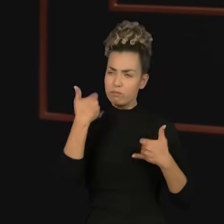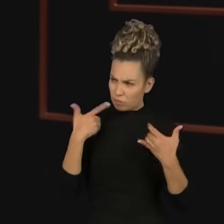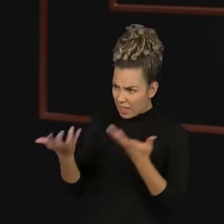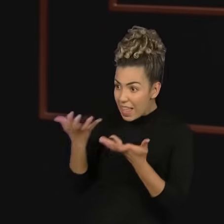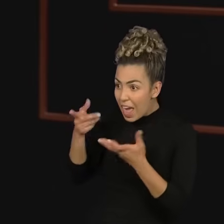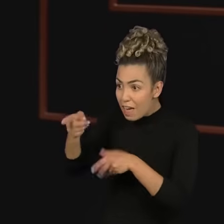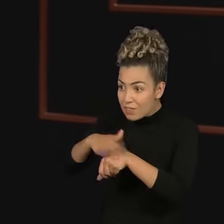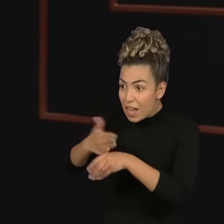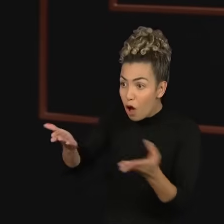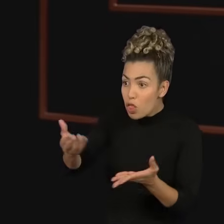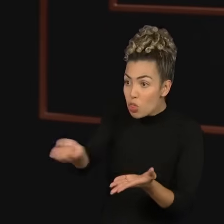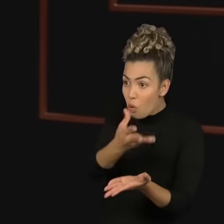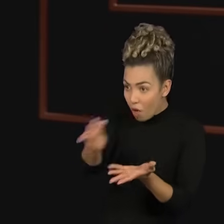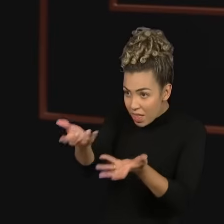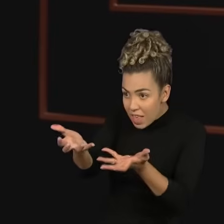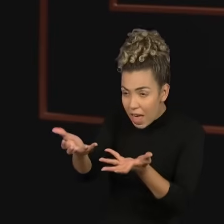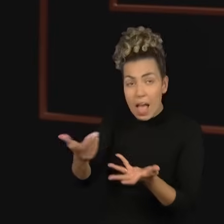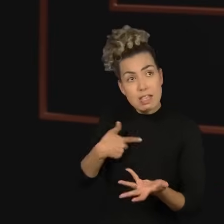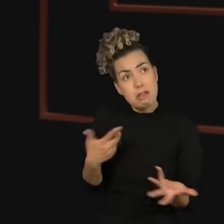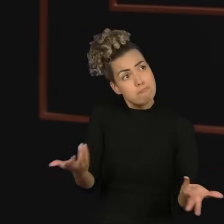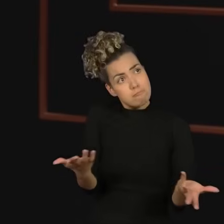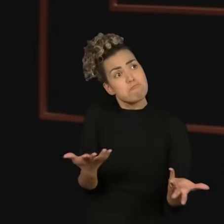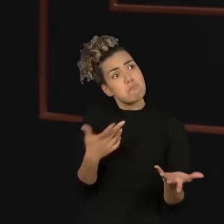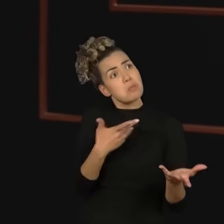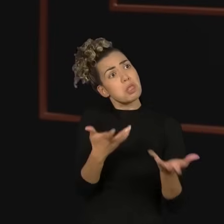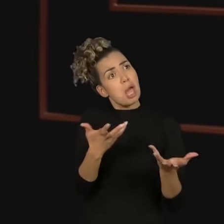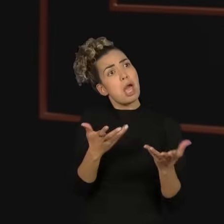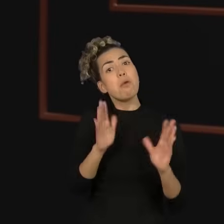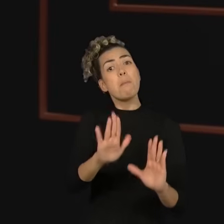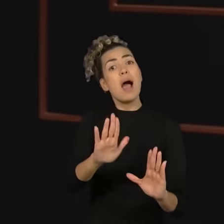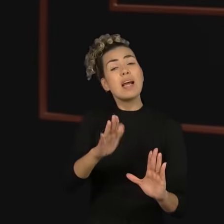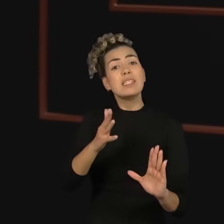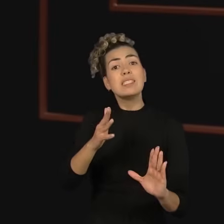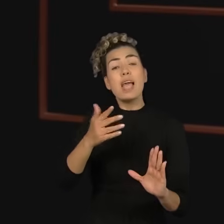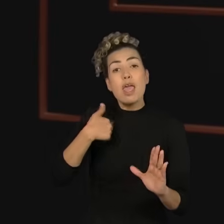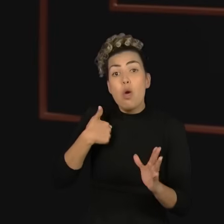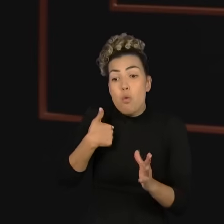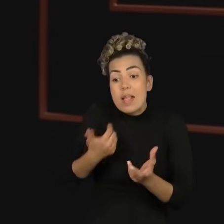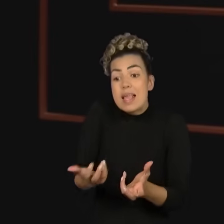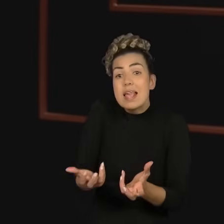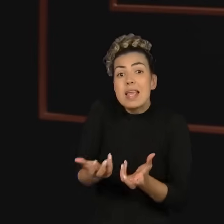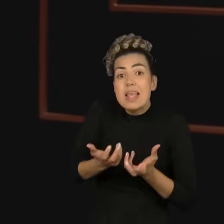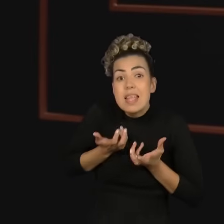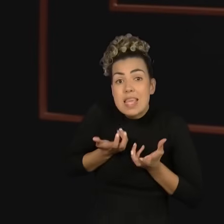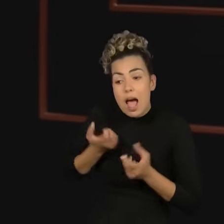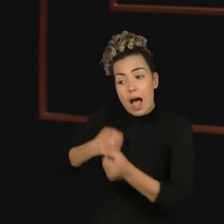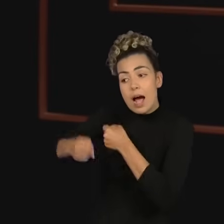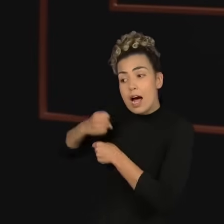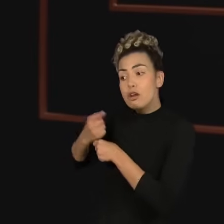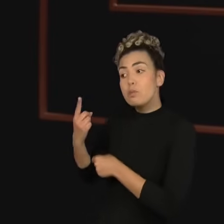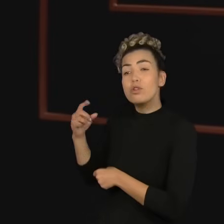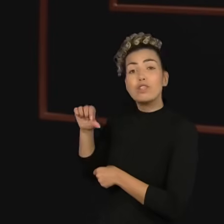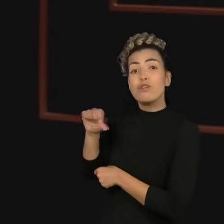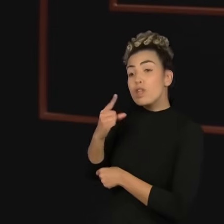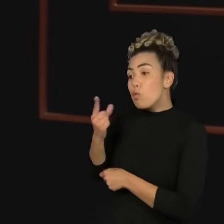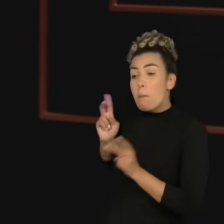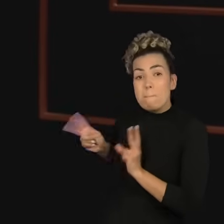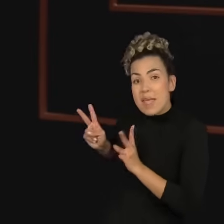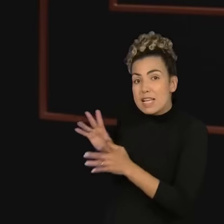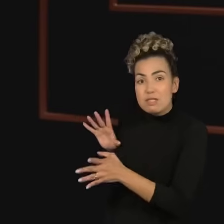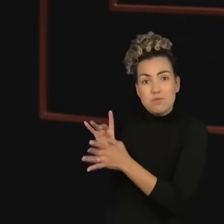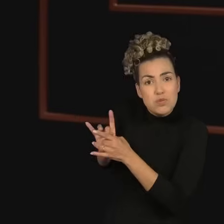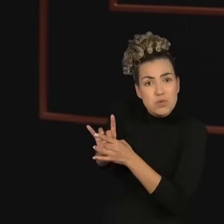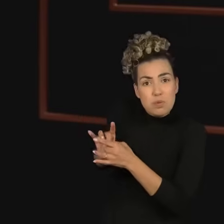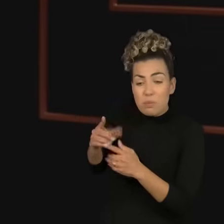mas eu queria fazer um remake de 1991. Porque aí não ia ter todo mundo com um celular, porque as pessoas andam como se